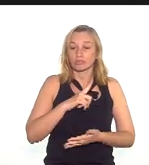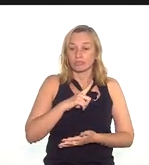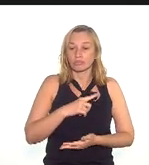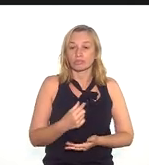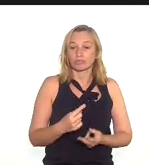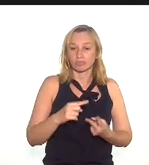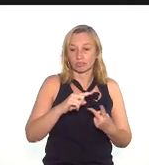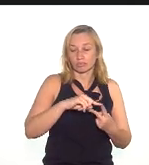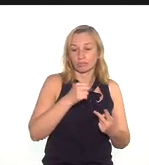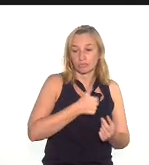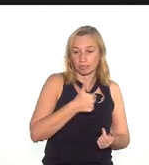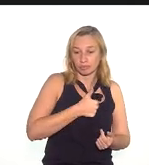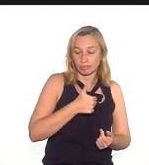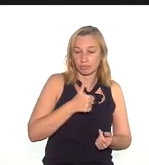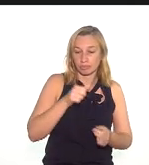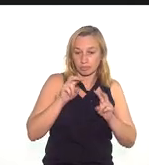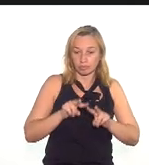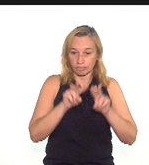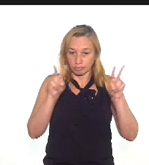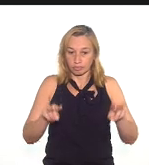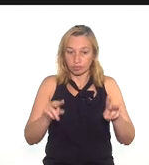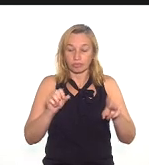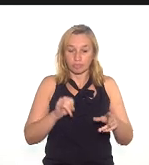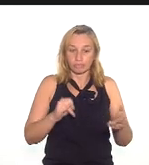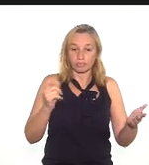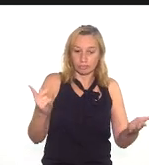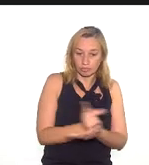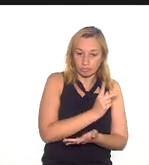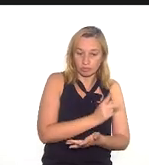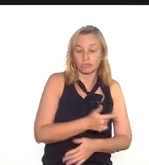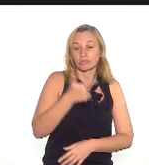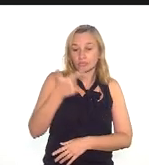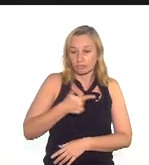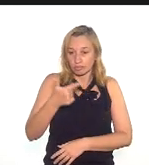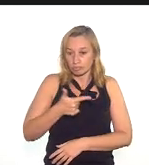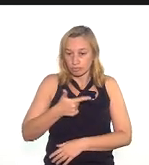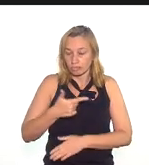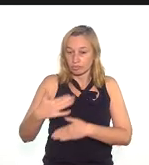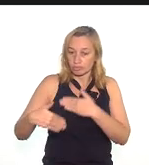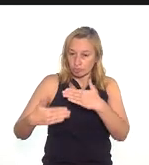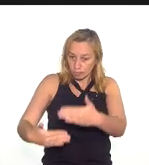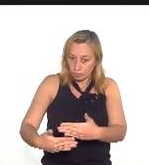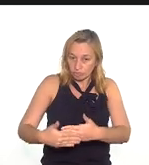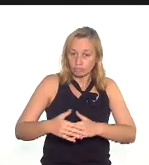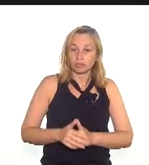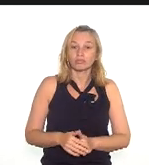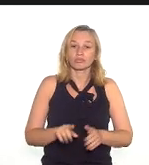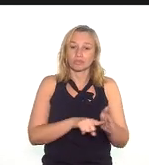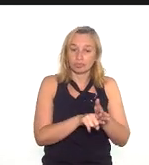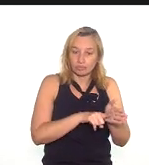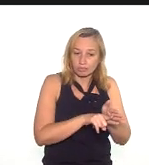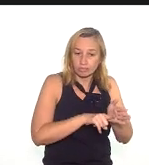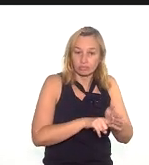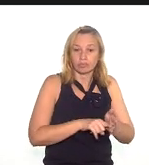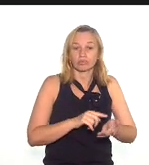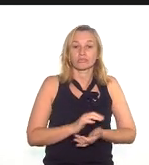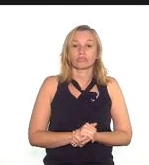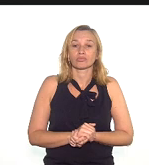numa primeira visão, se o aporte foi feito. E, num segundo, ao longo desse processo de fiscalização,